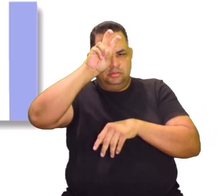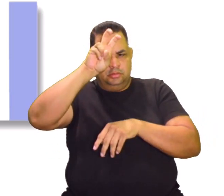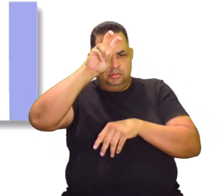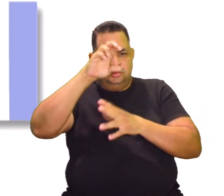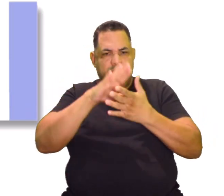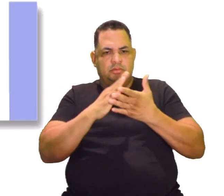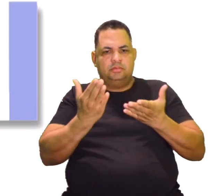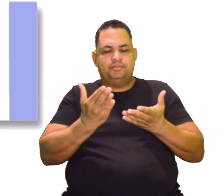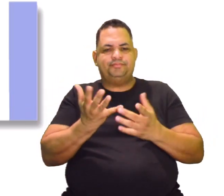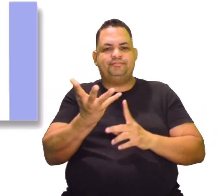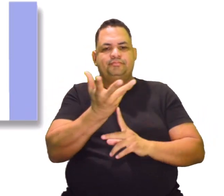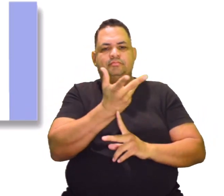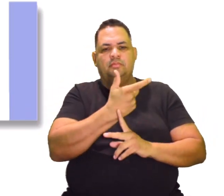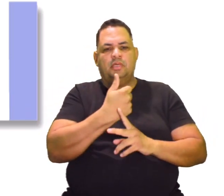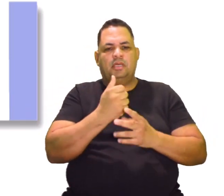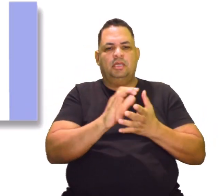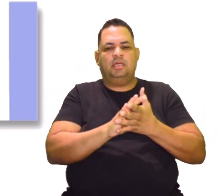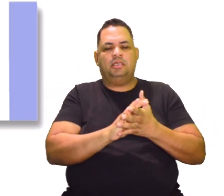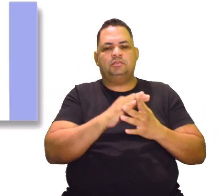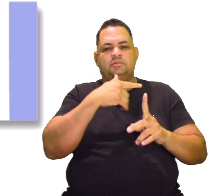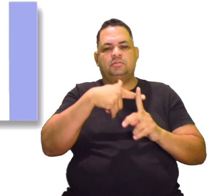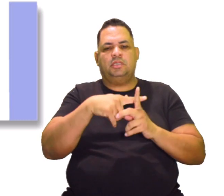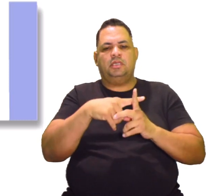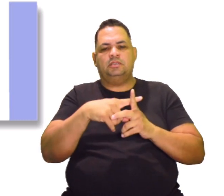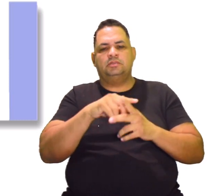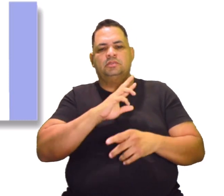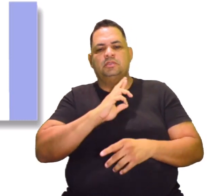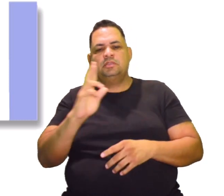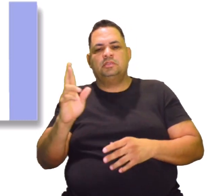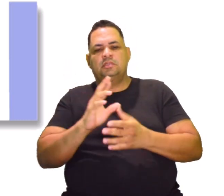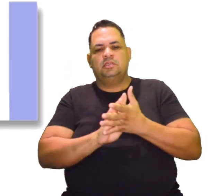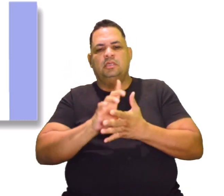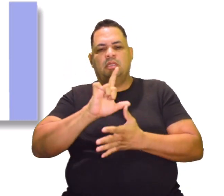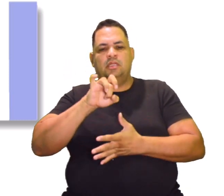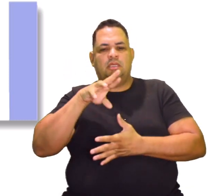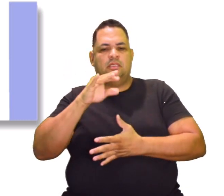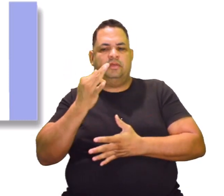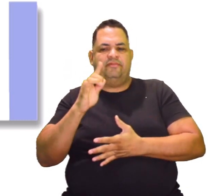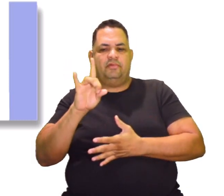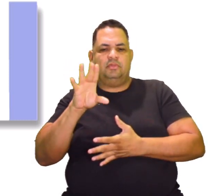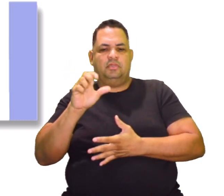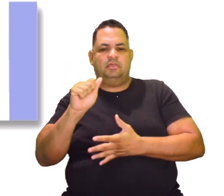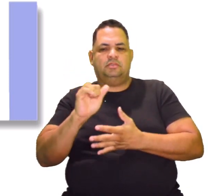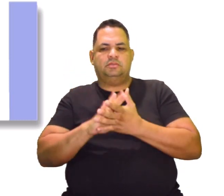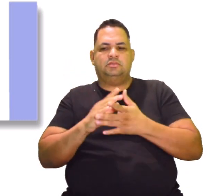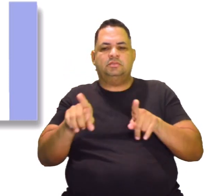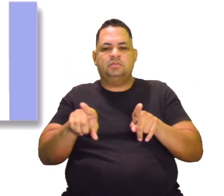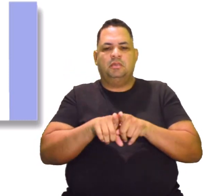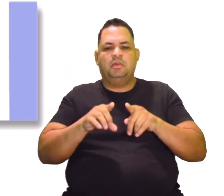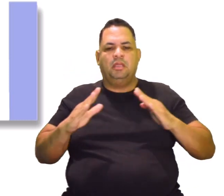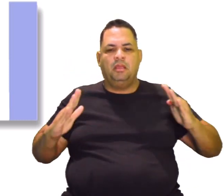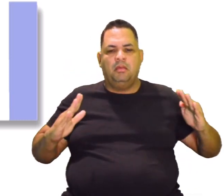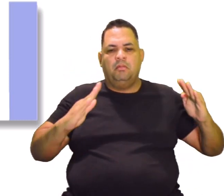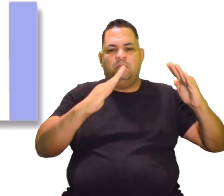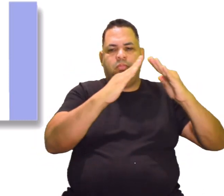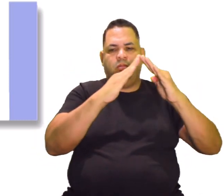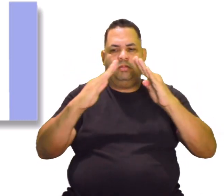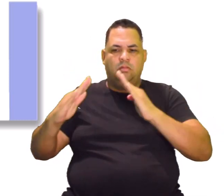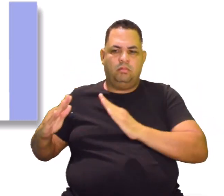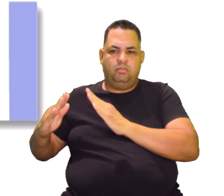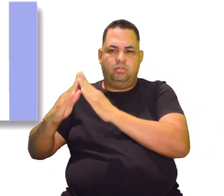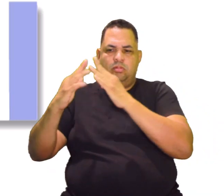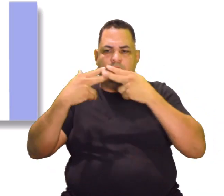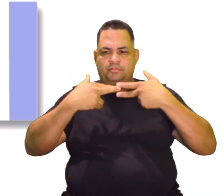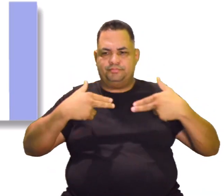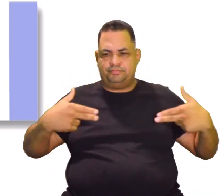então, à arte e religião, a lei da frontalidade e um pouco sobre as pirâmides. É claro que nós não vamos